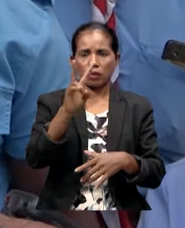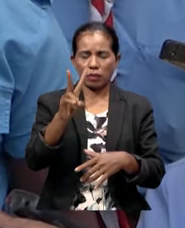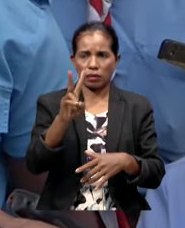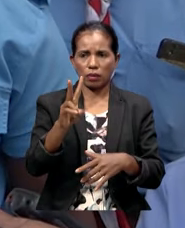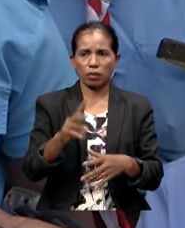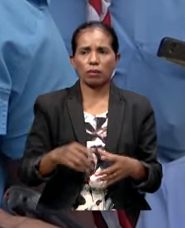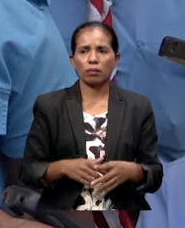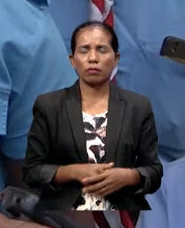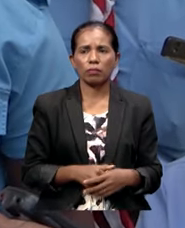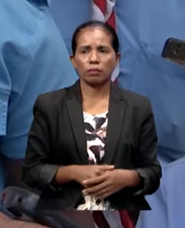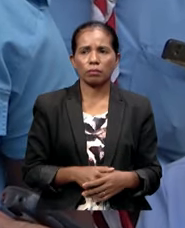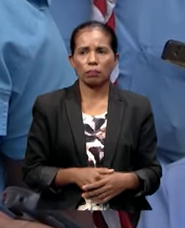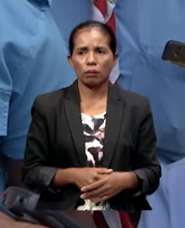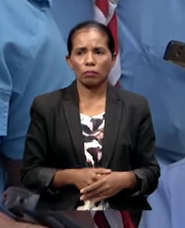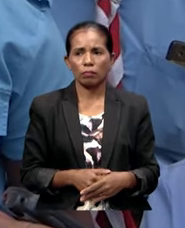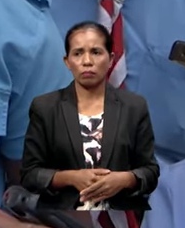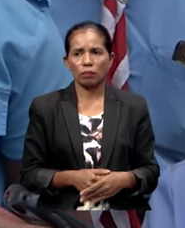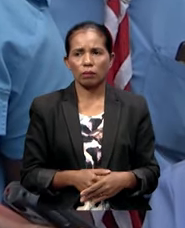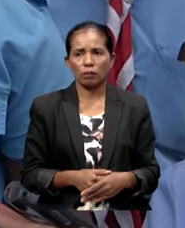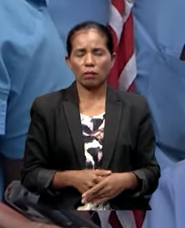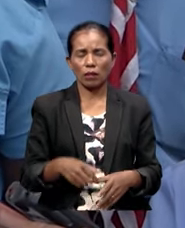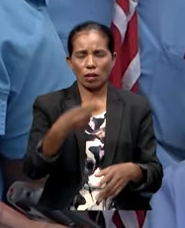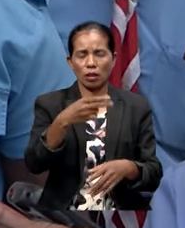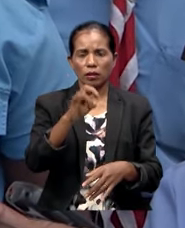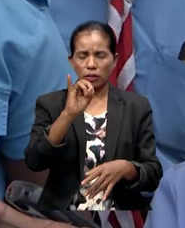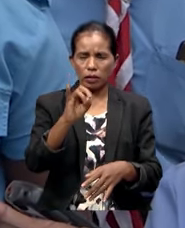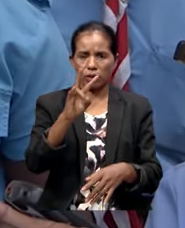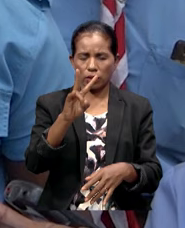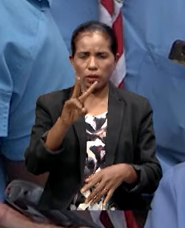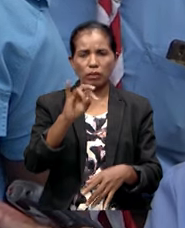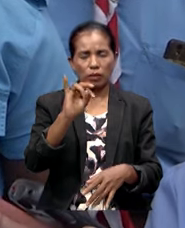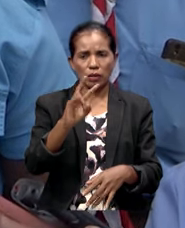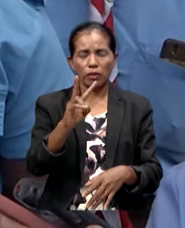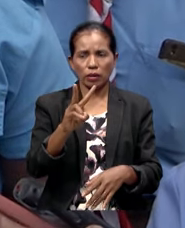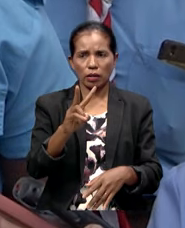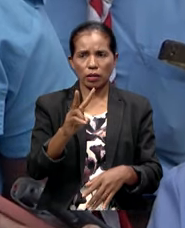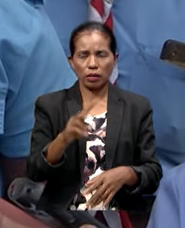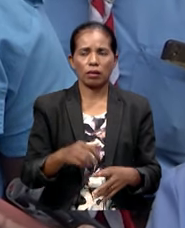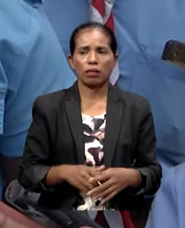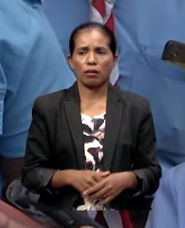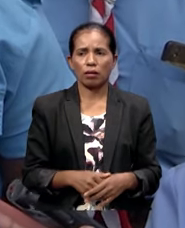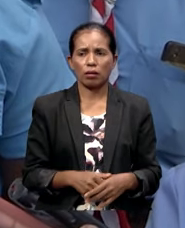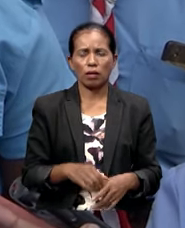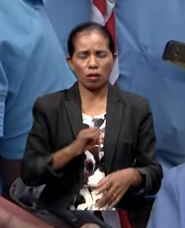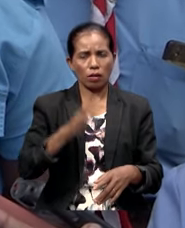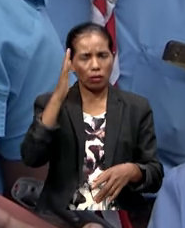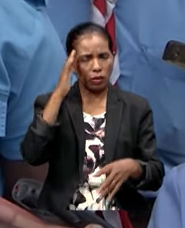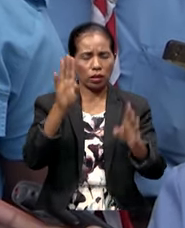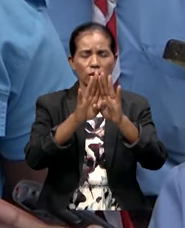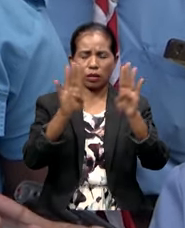pro causa ba HIV ni mak proses sounded ana yo rating the lock